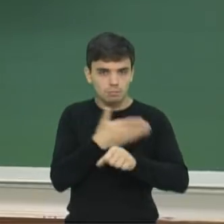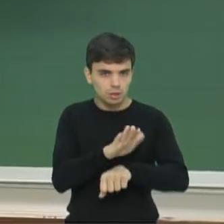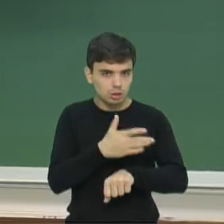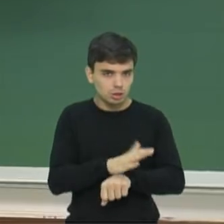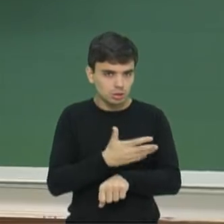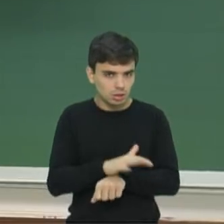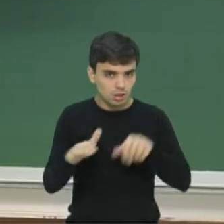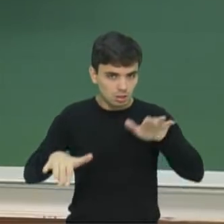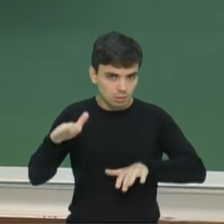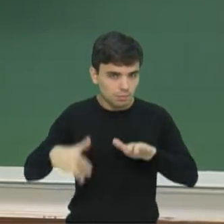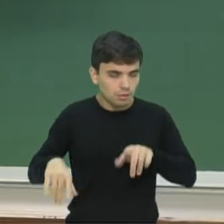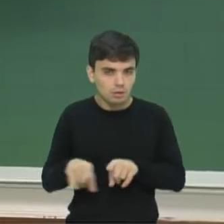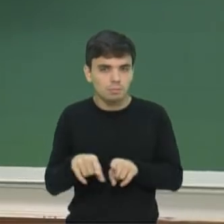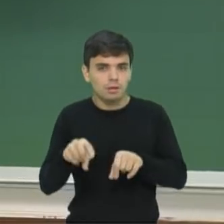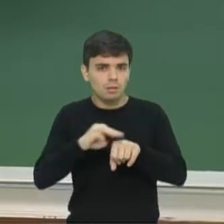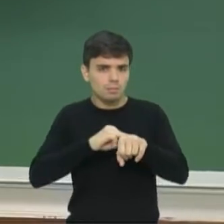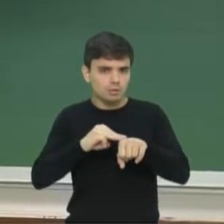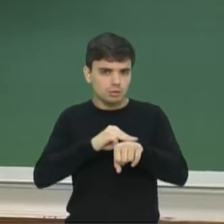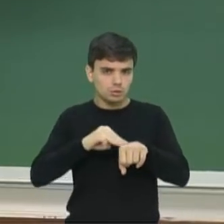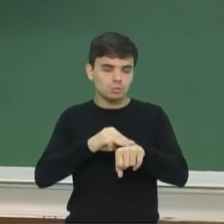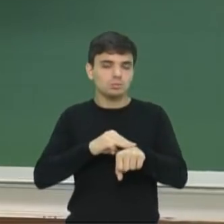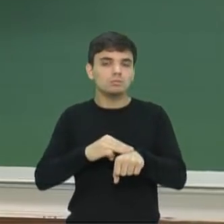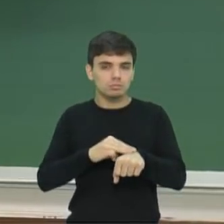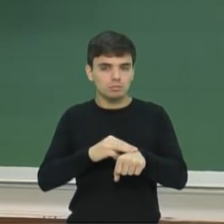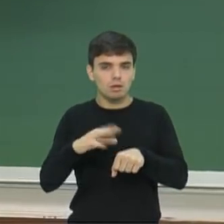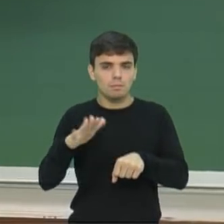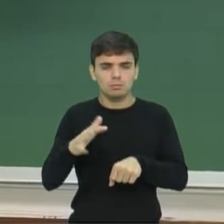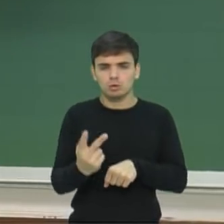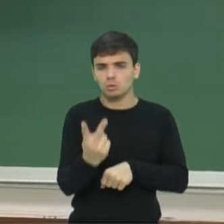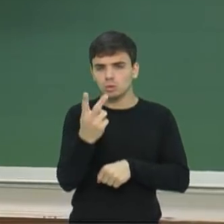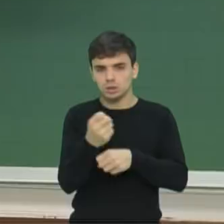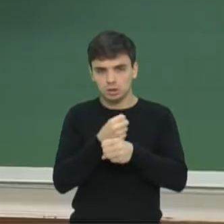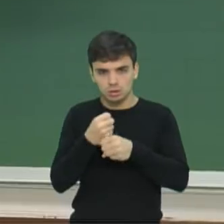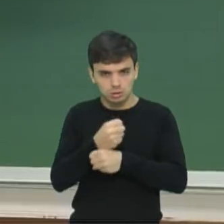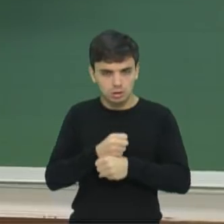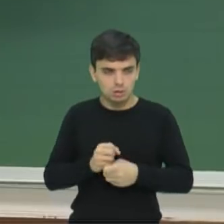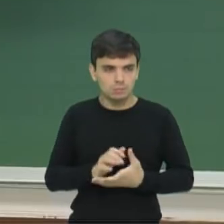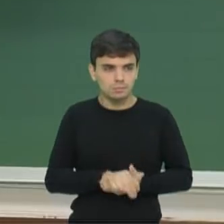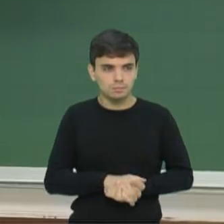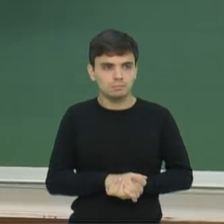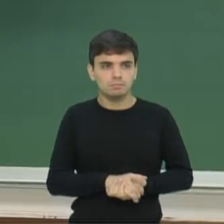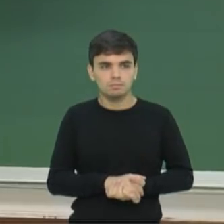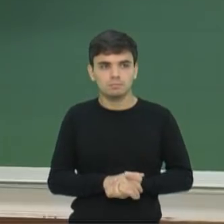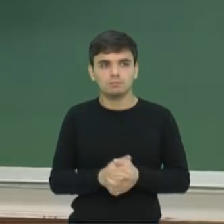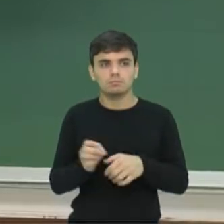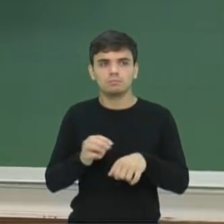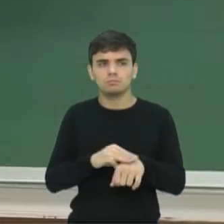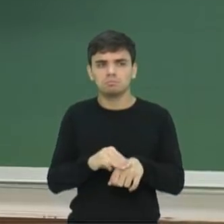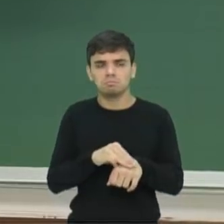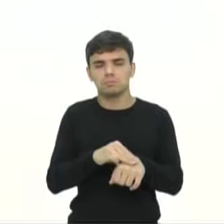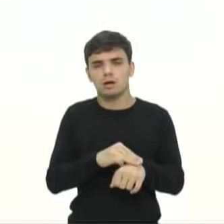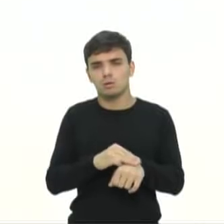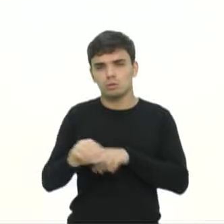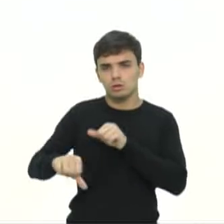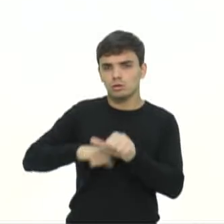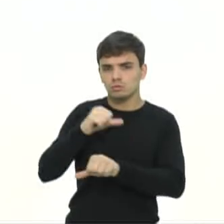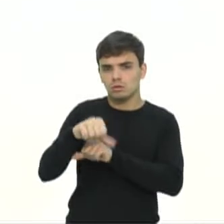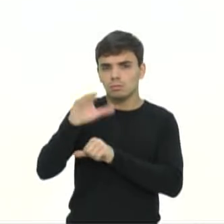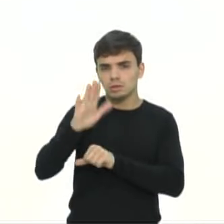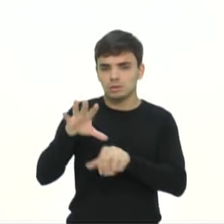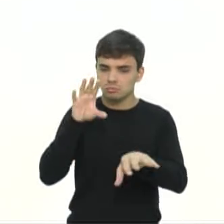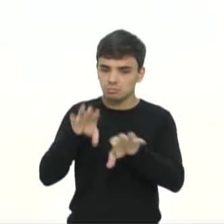marrom, que é dentro da intermediária, o primeiro Gyu, que leva 2 anos. Então após a faixa marrom, o praticante se torna um graduado,